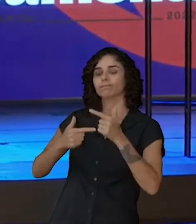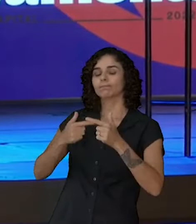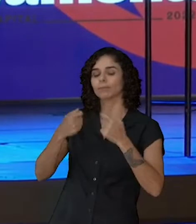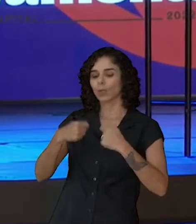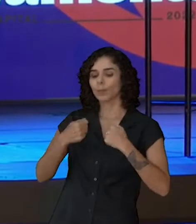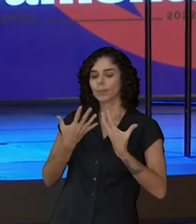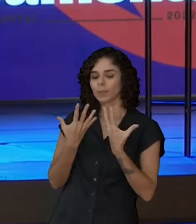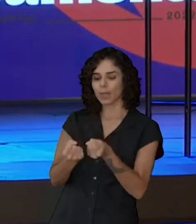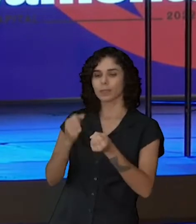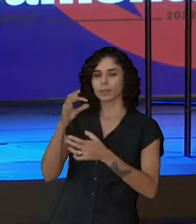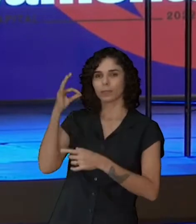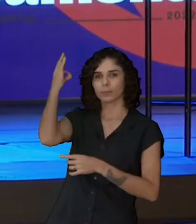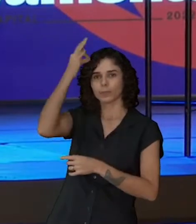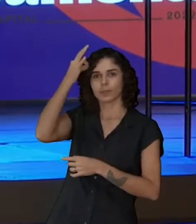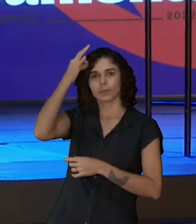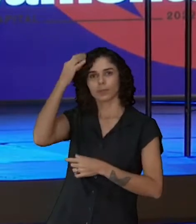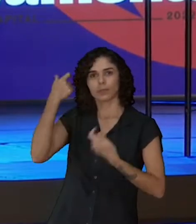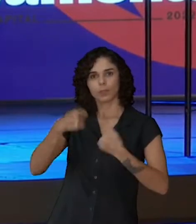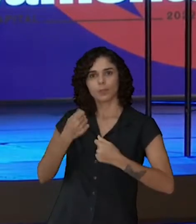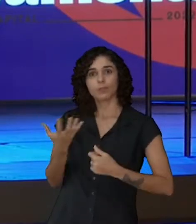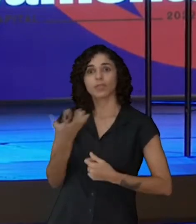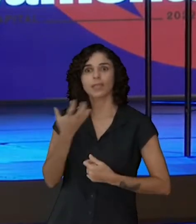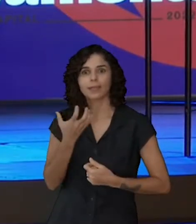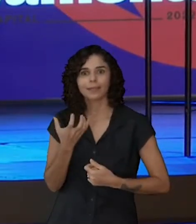E eu preciso ser intencional na obediência.